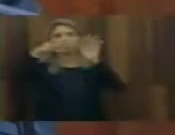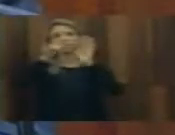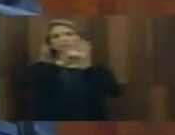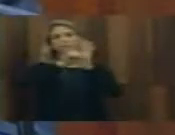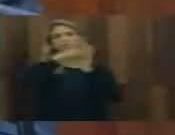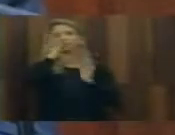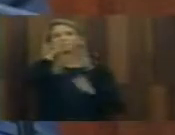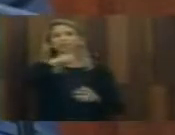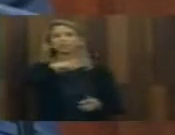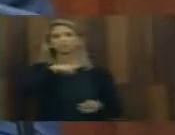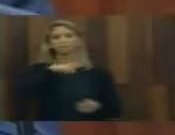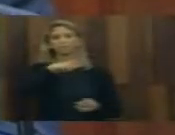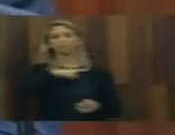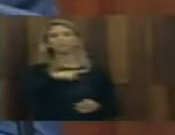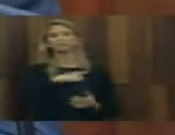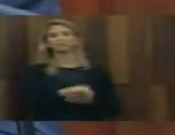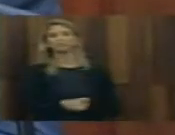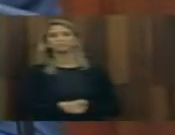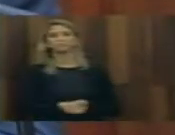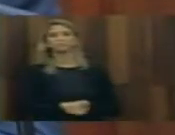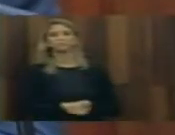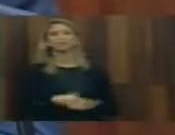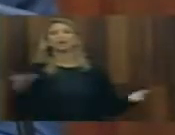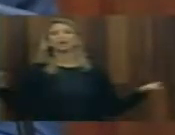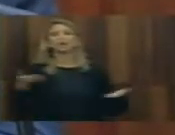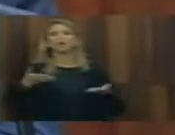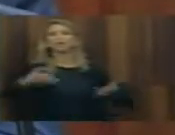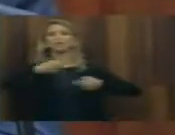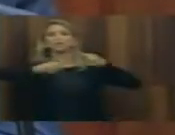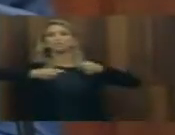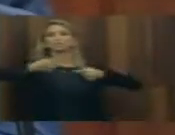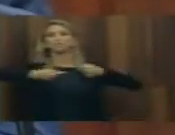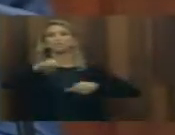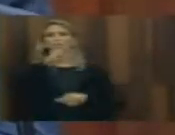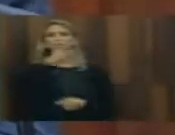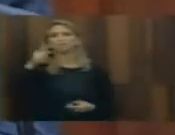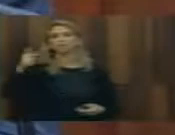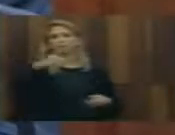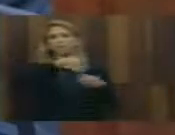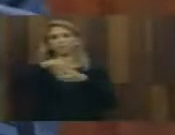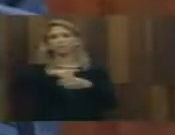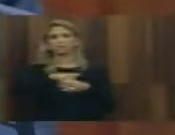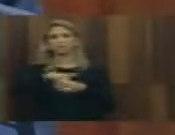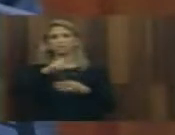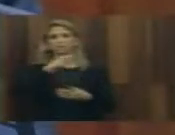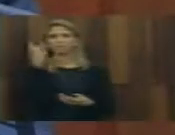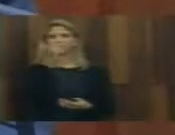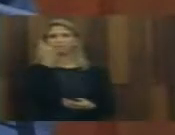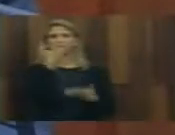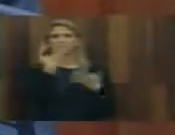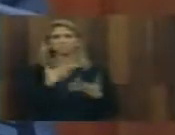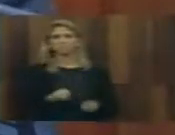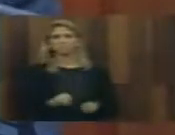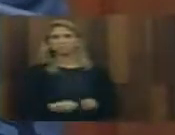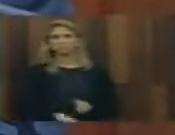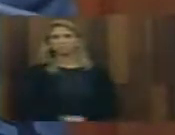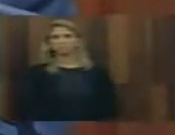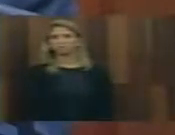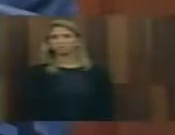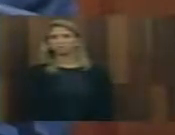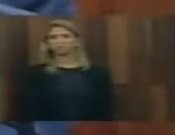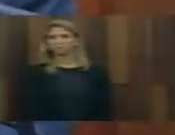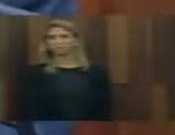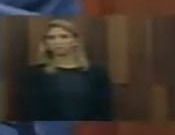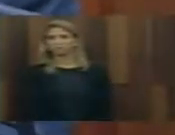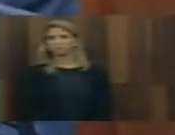9465 de 2/1/19. Em discussão, indicação. Não havendo que queira discutir, em votação. Os favoráveis permaneçam como